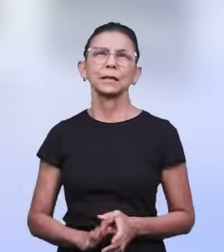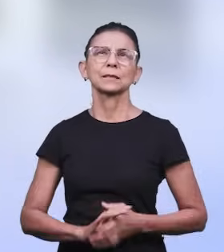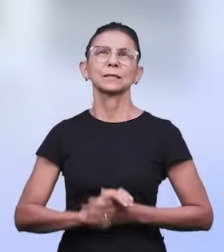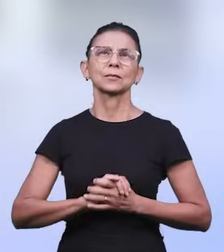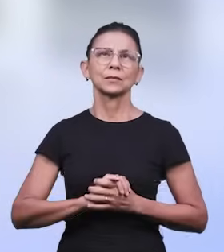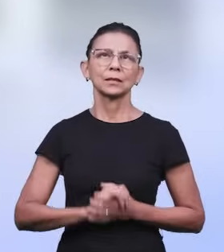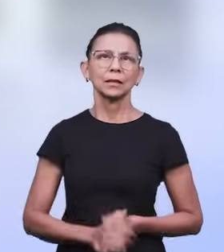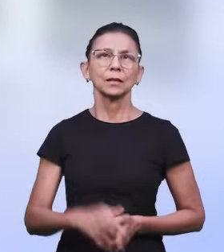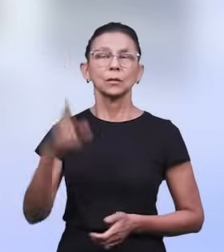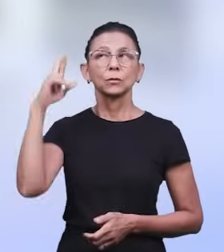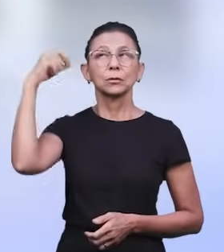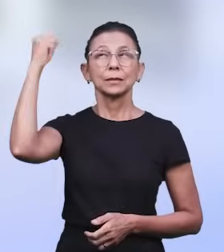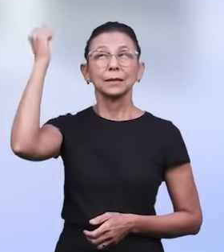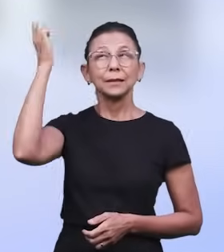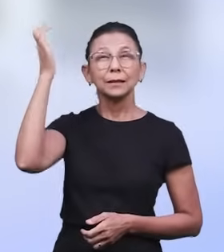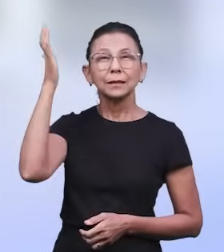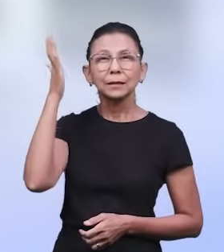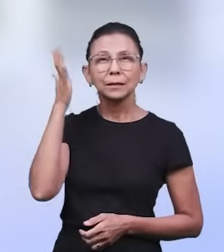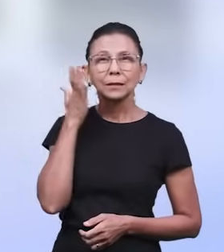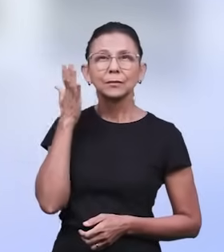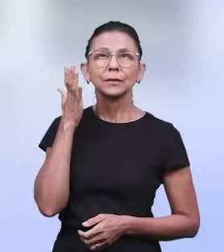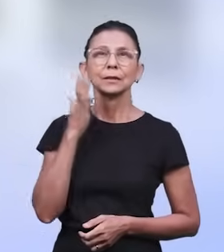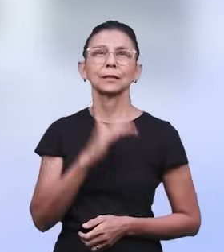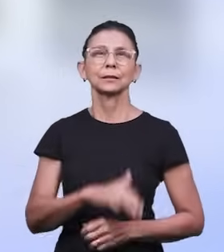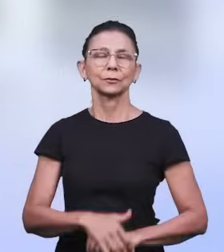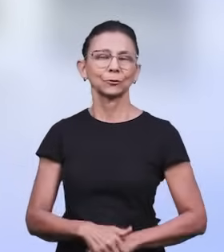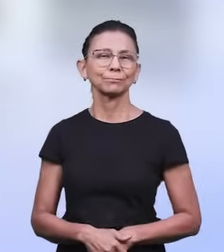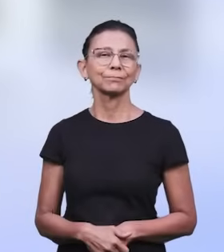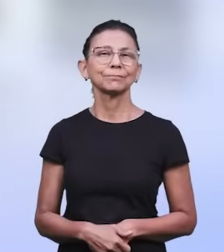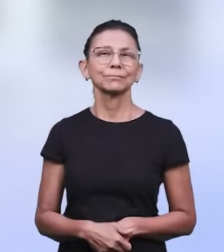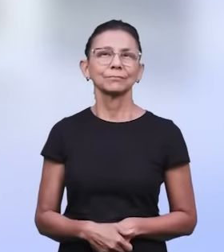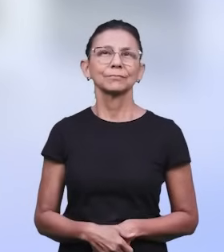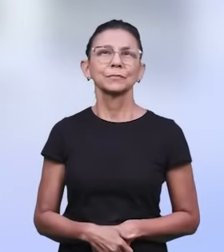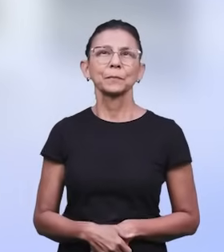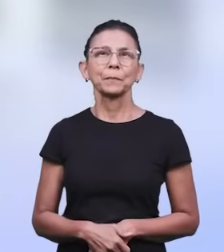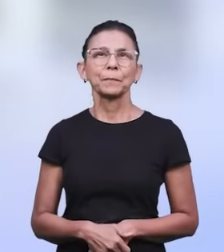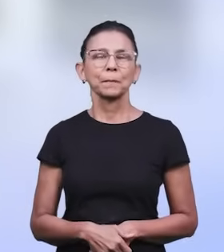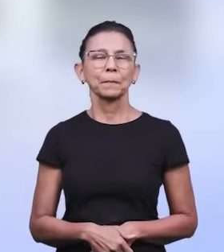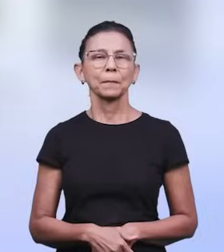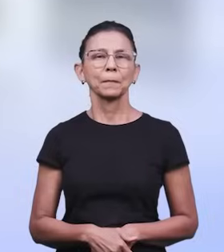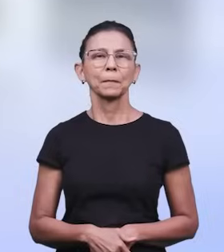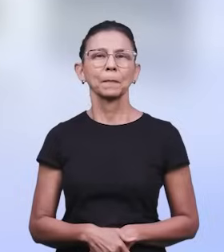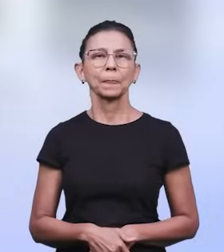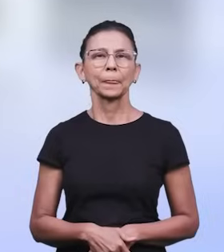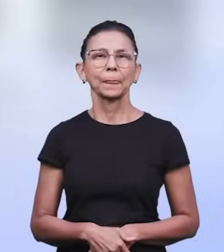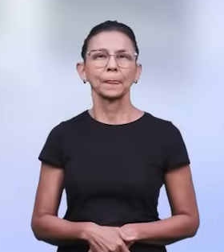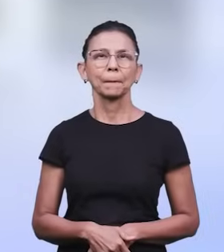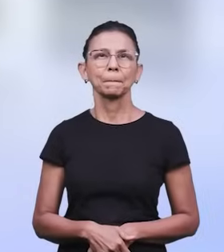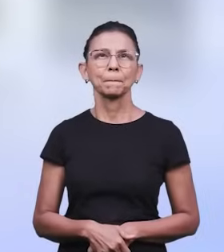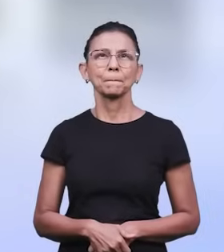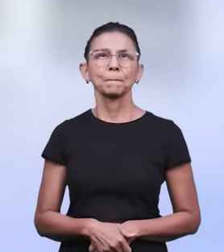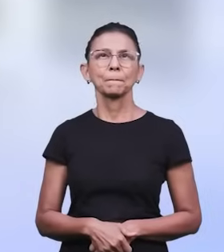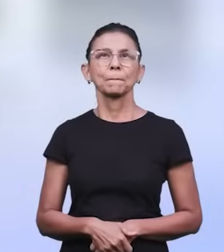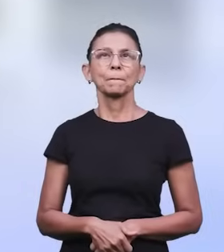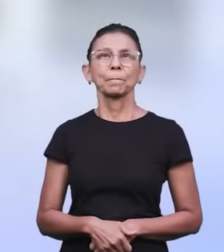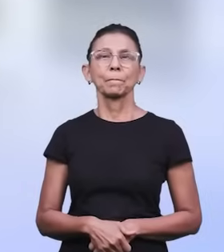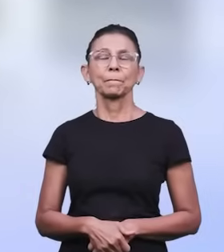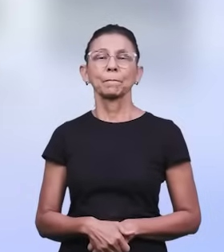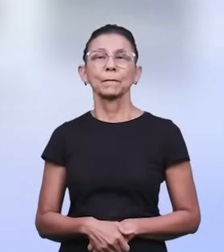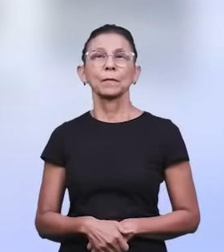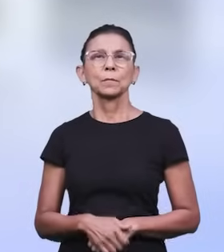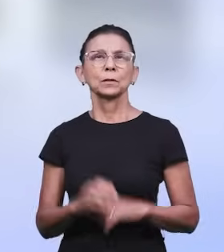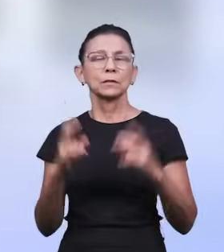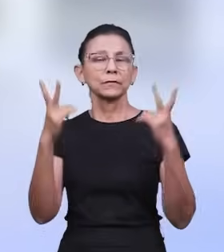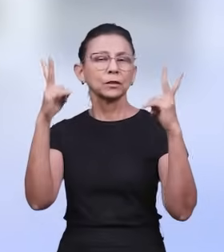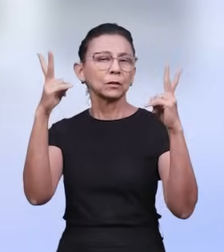nos direcionado de que todas as bênçãos, o que nós íamos alcançar nesse seminário,